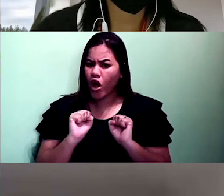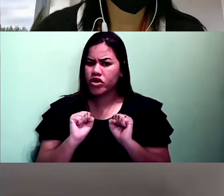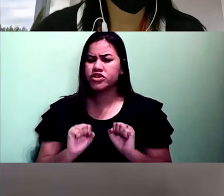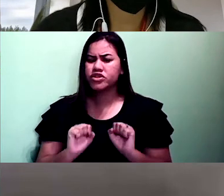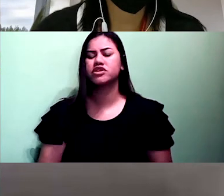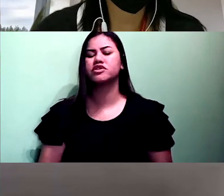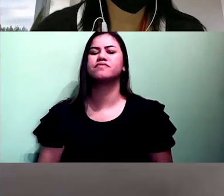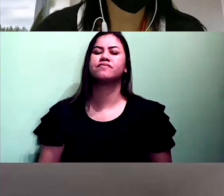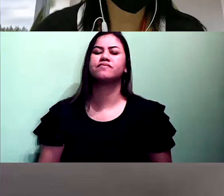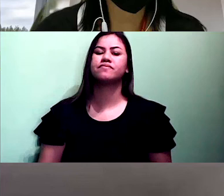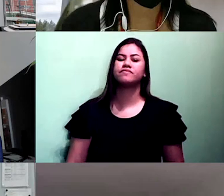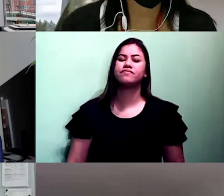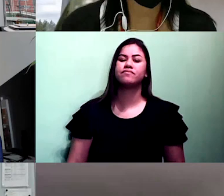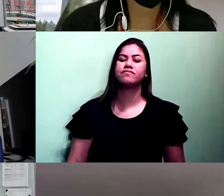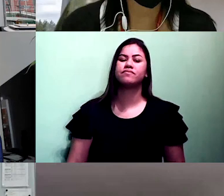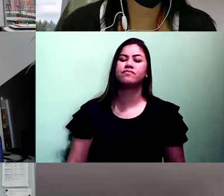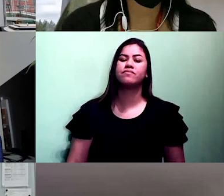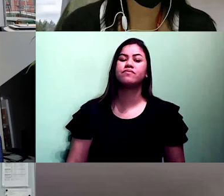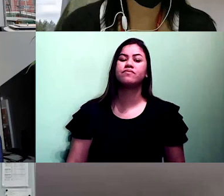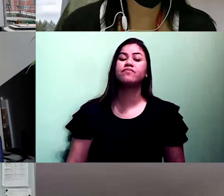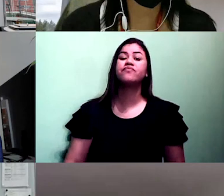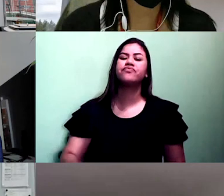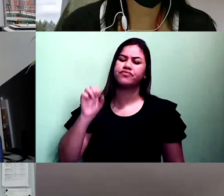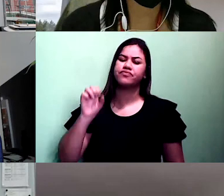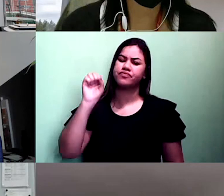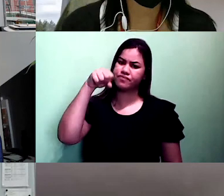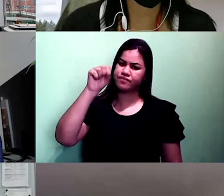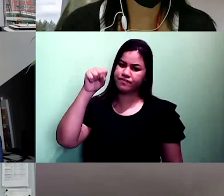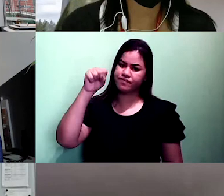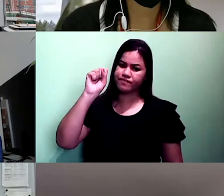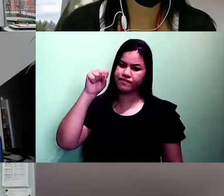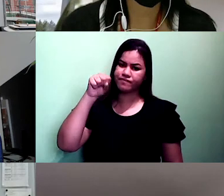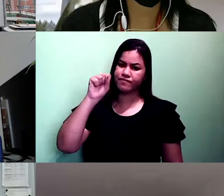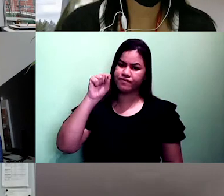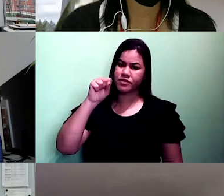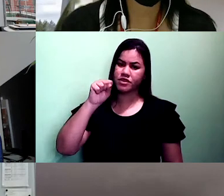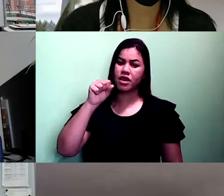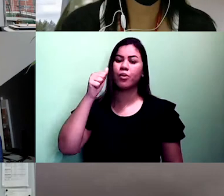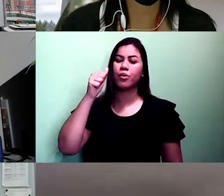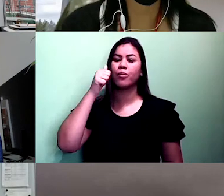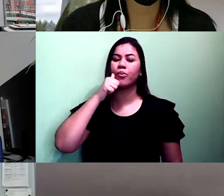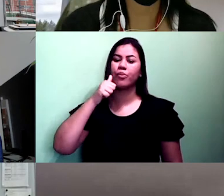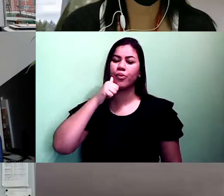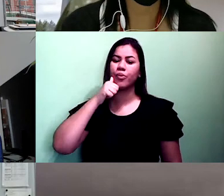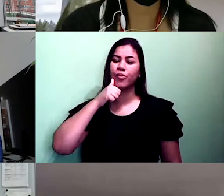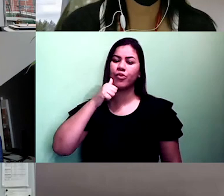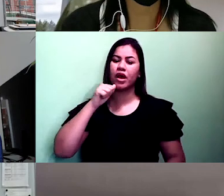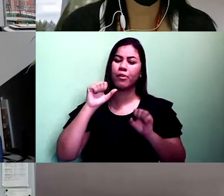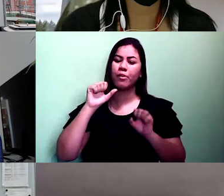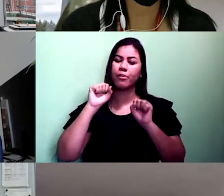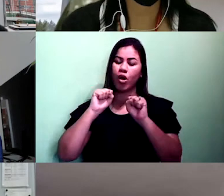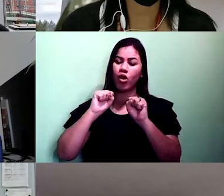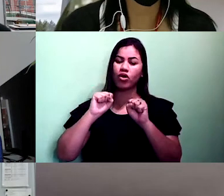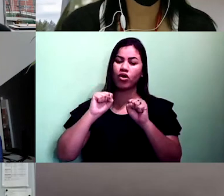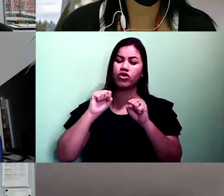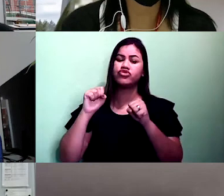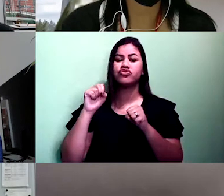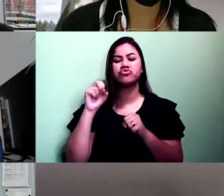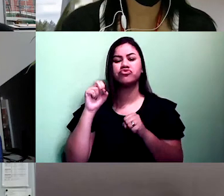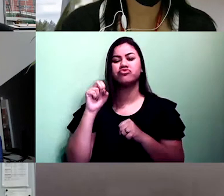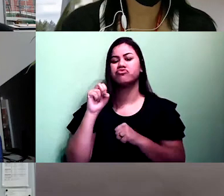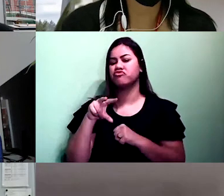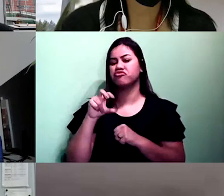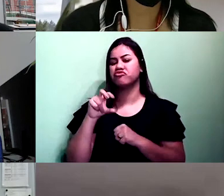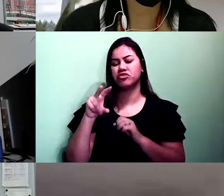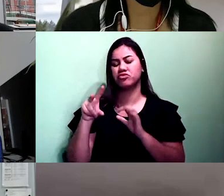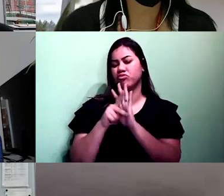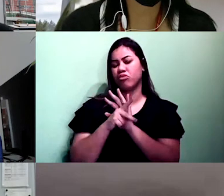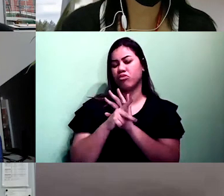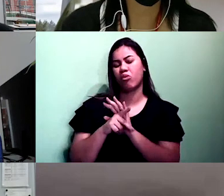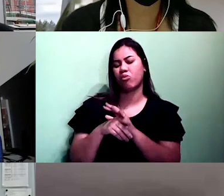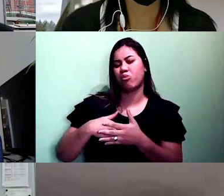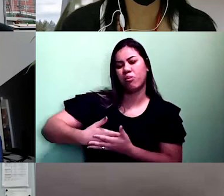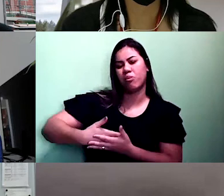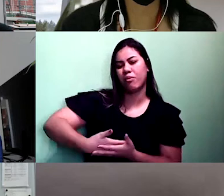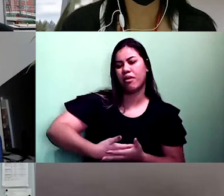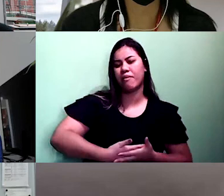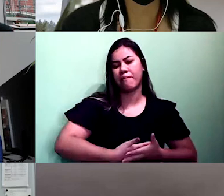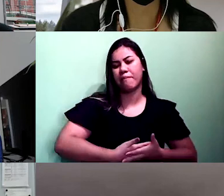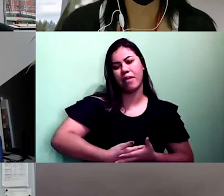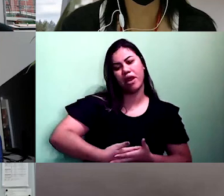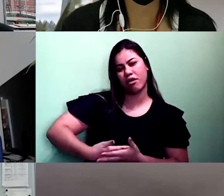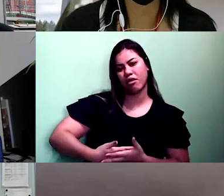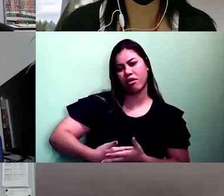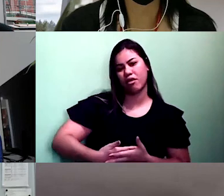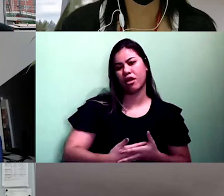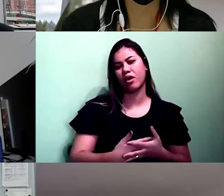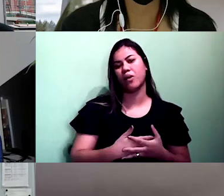Né? Ela pode transmitir o vírus para o nenê, tá? Então, por exemplo, a mulher, se ela